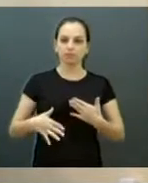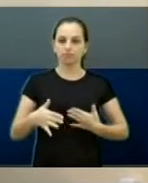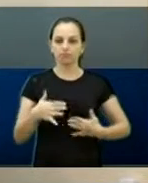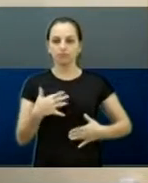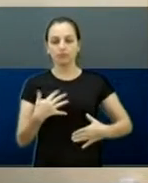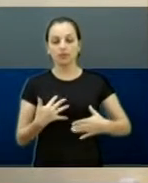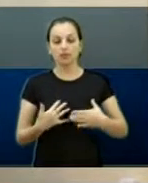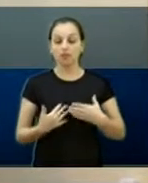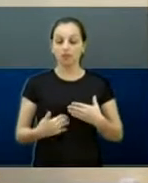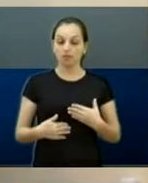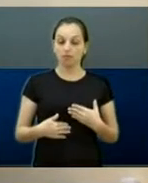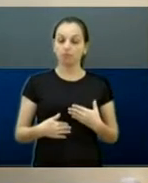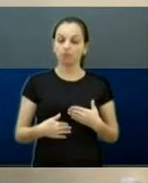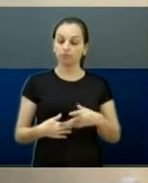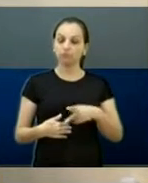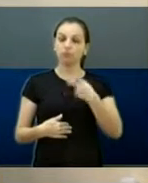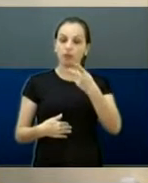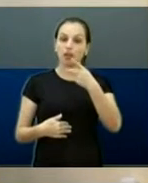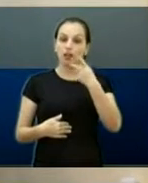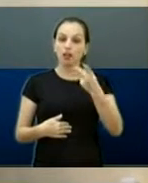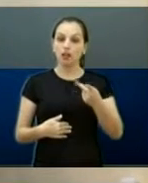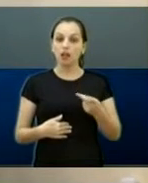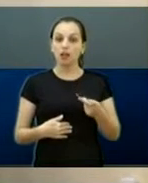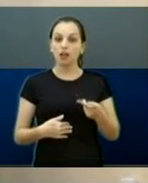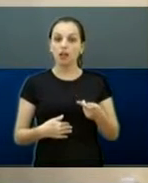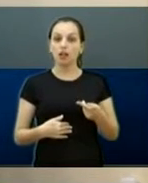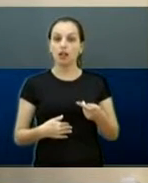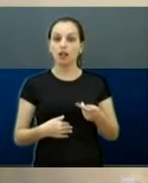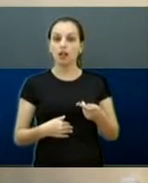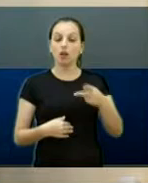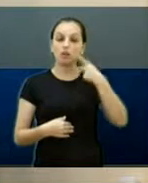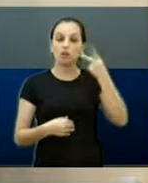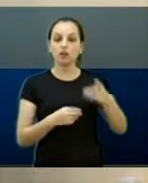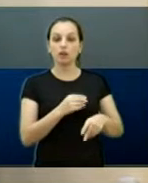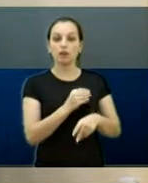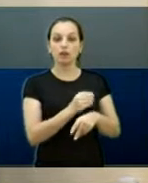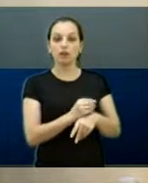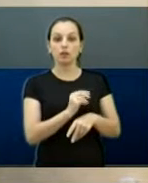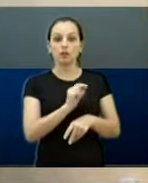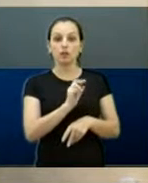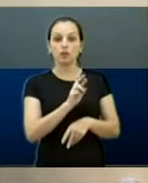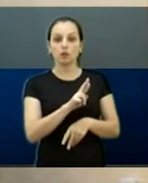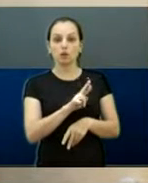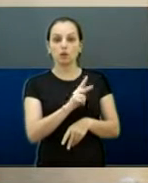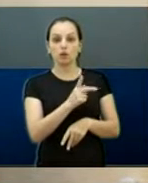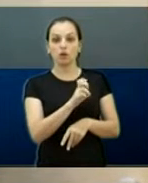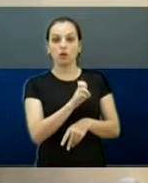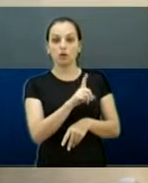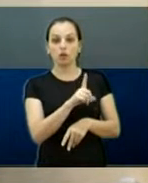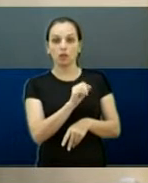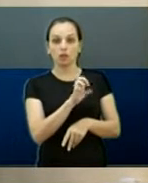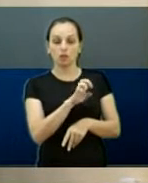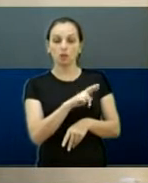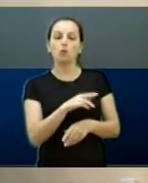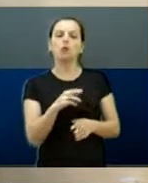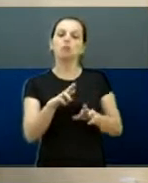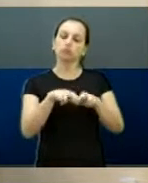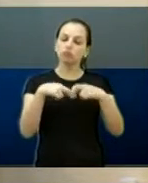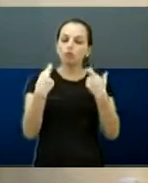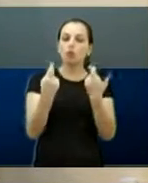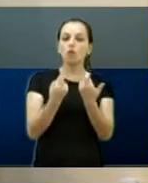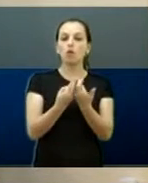é dizer que ouvia falar do autor hélder e que teve reunião com o a ver com o secretário